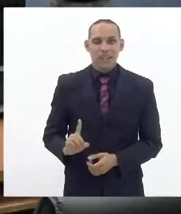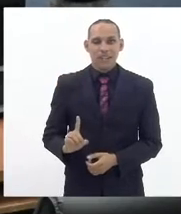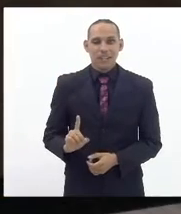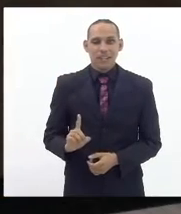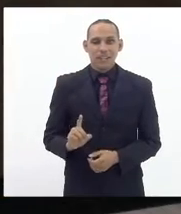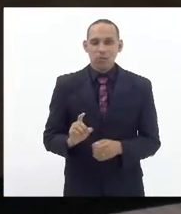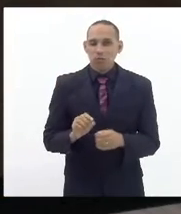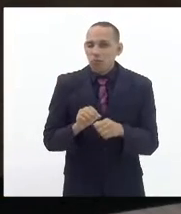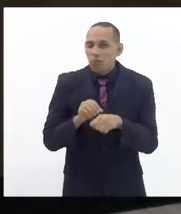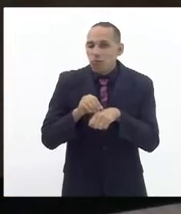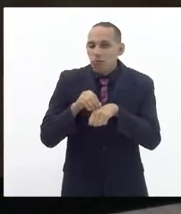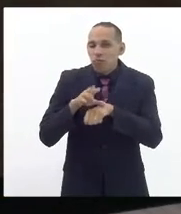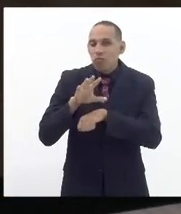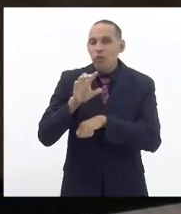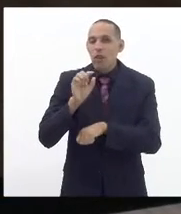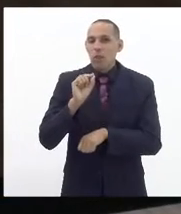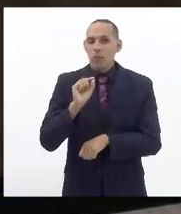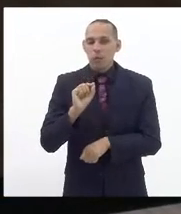sugeriu